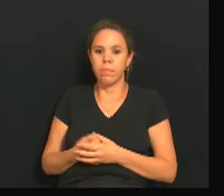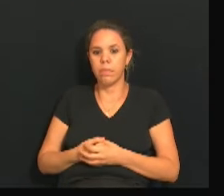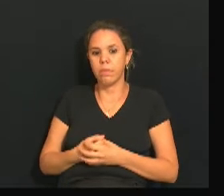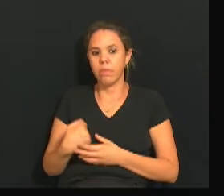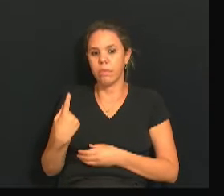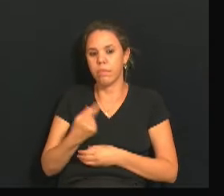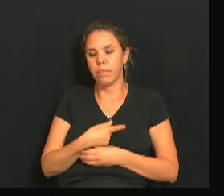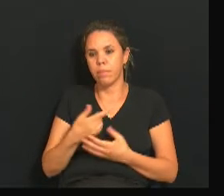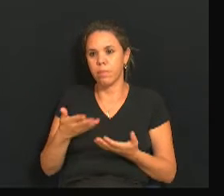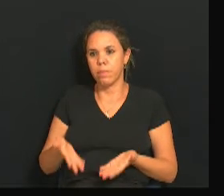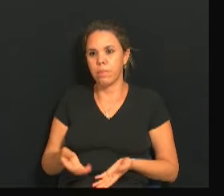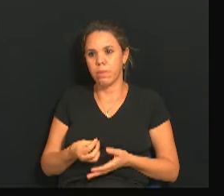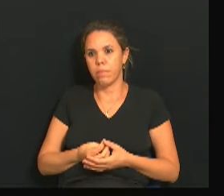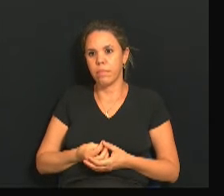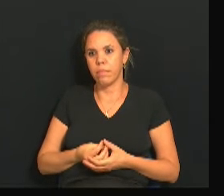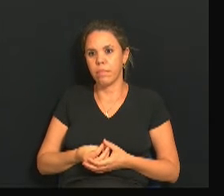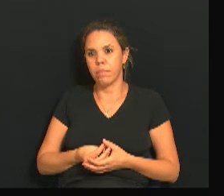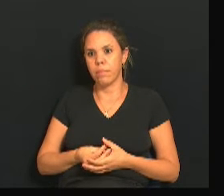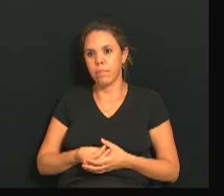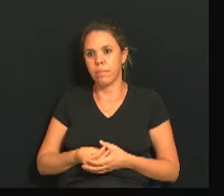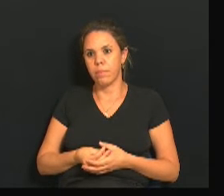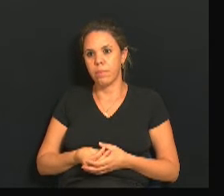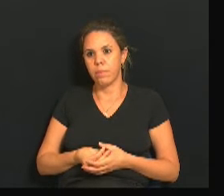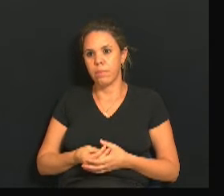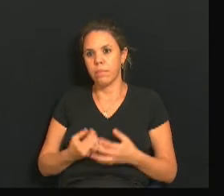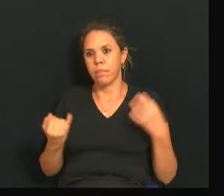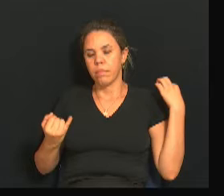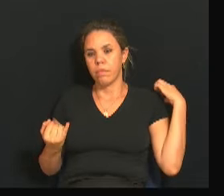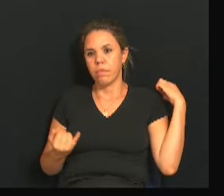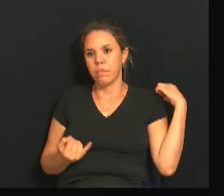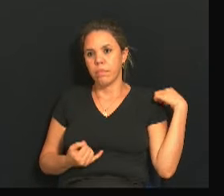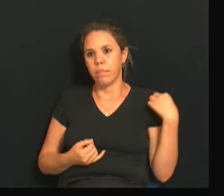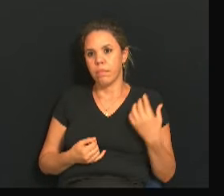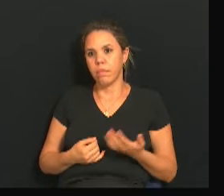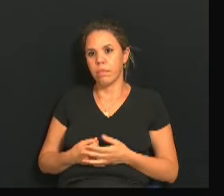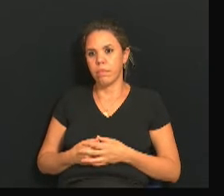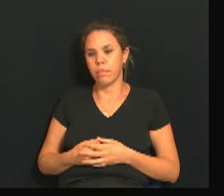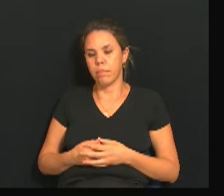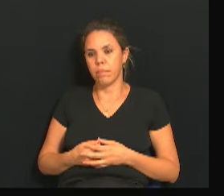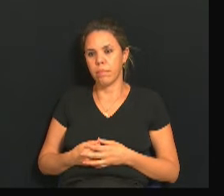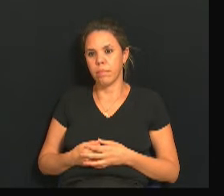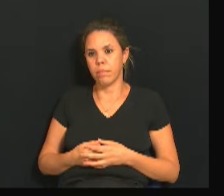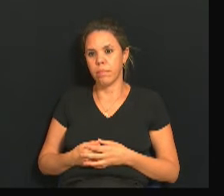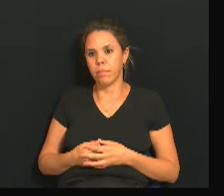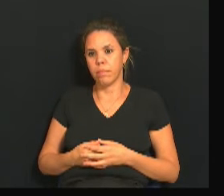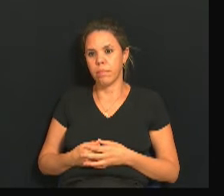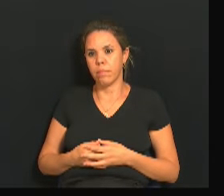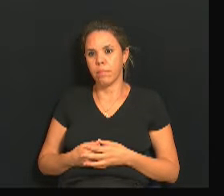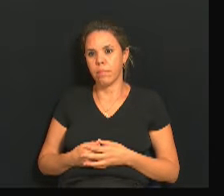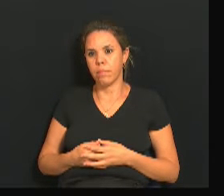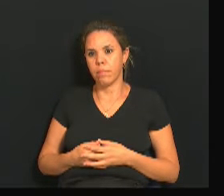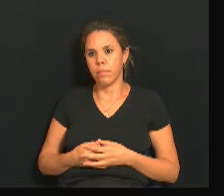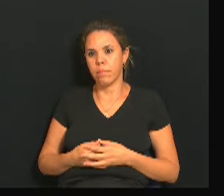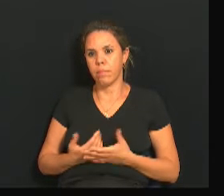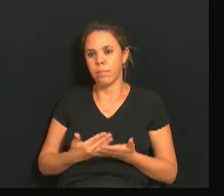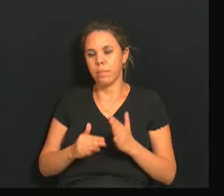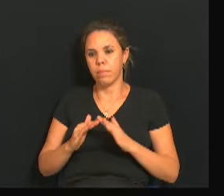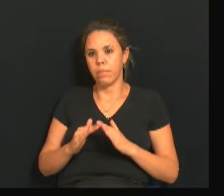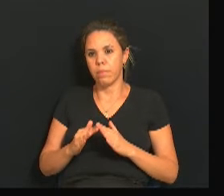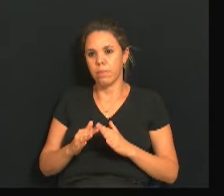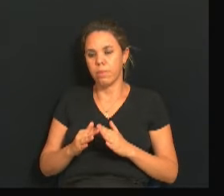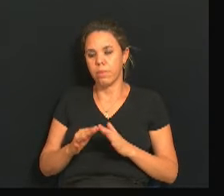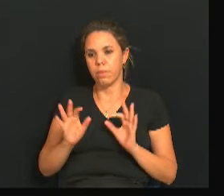nós é importante que estou insistindo muito nessa tecla, mas é importante que a escola pública para nós dê